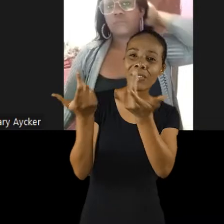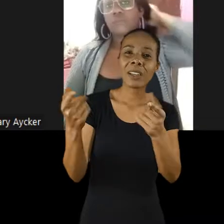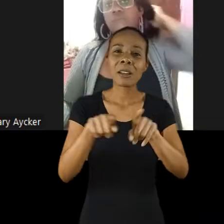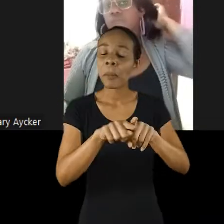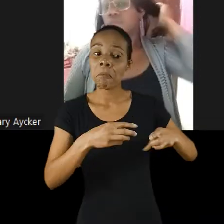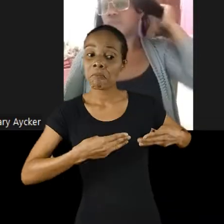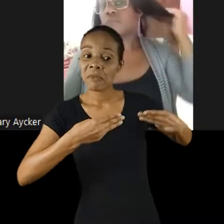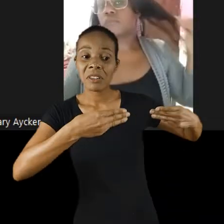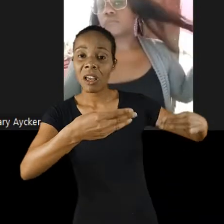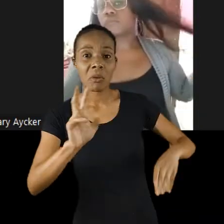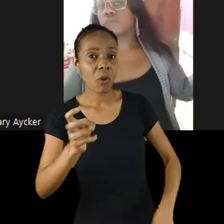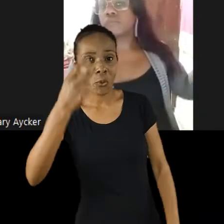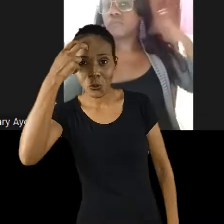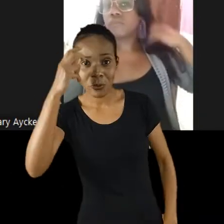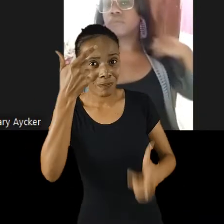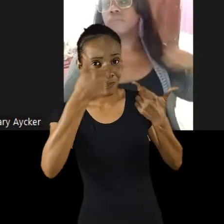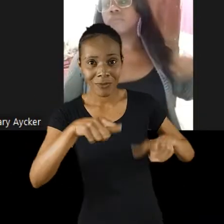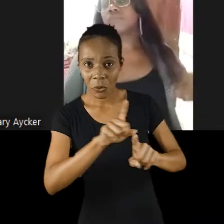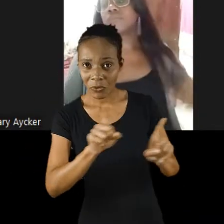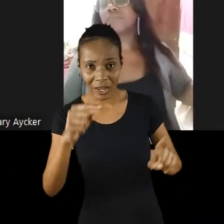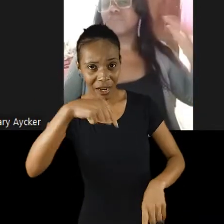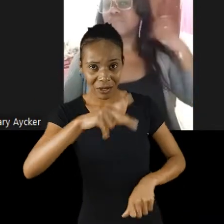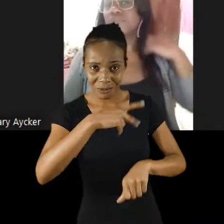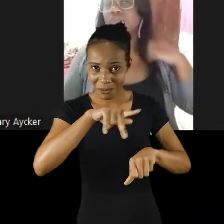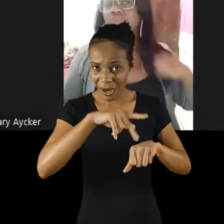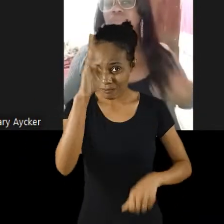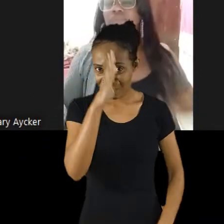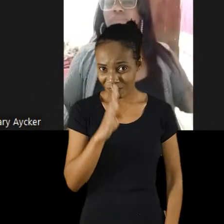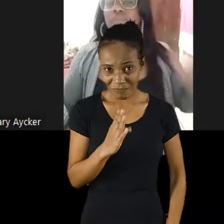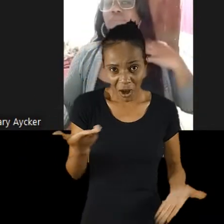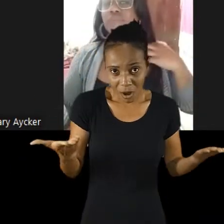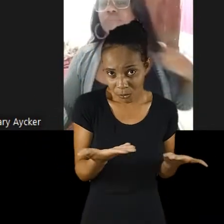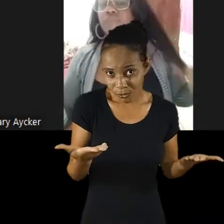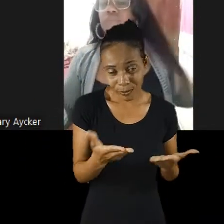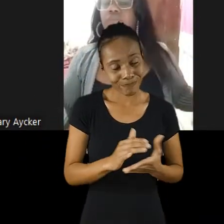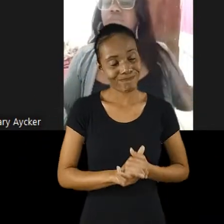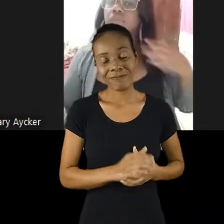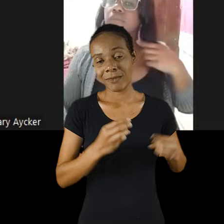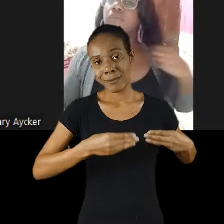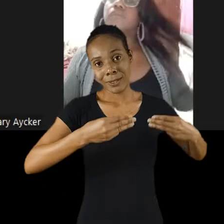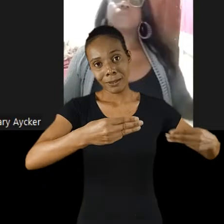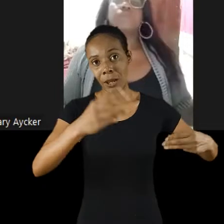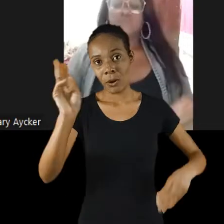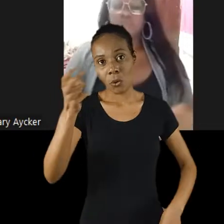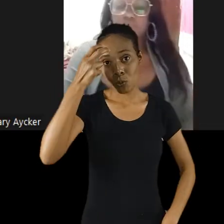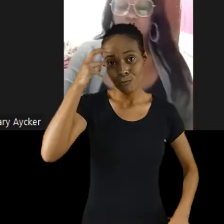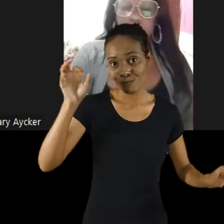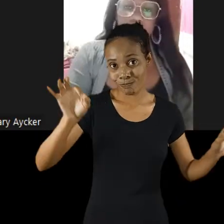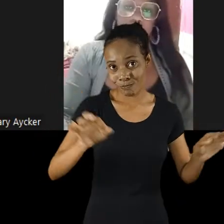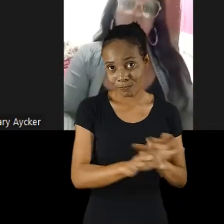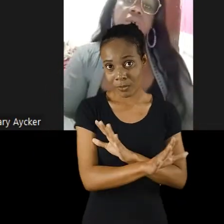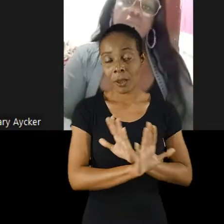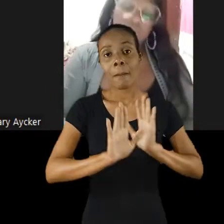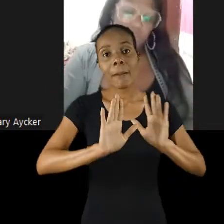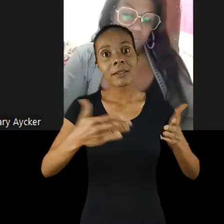Cultura mais nesse país, mas a gente continua aqui acreditando nesses encontros e a gente está nessa terceira edição.